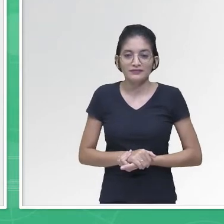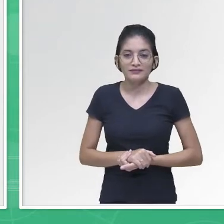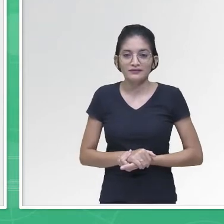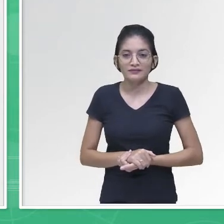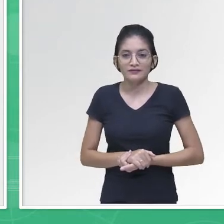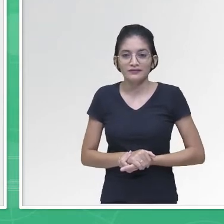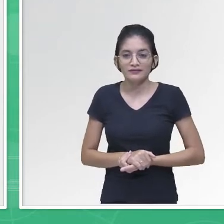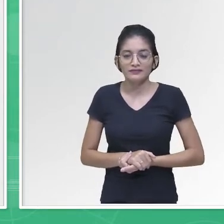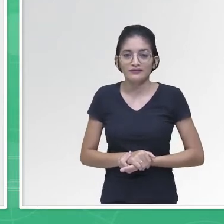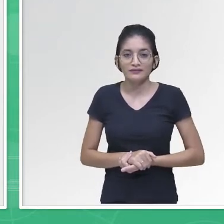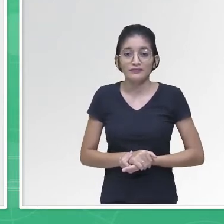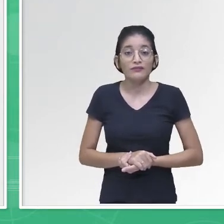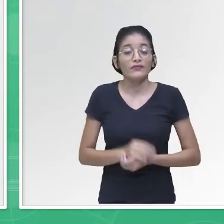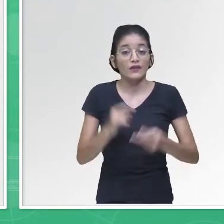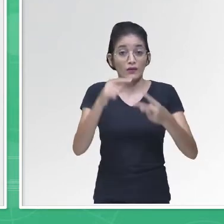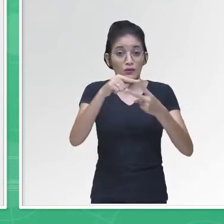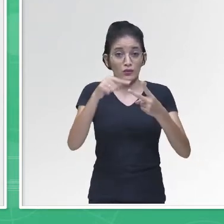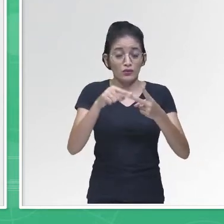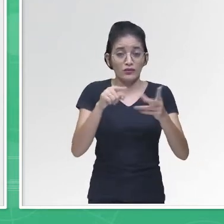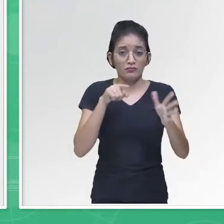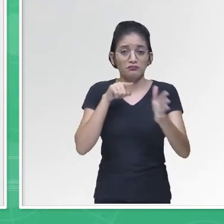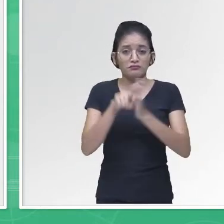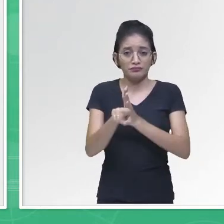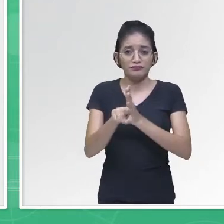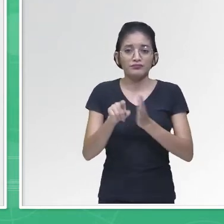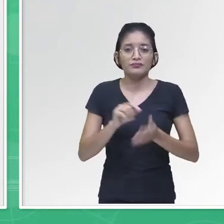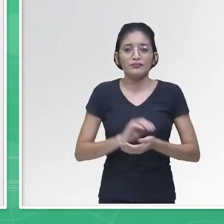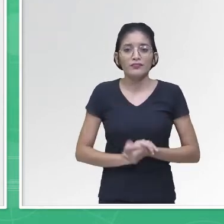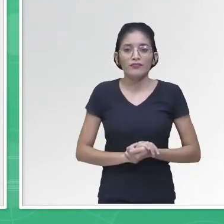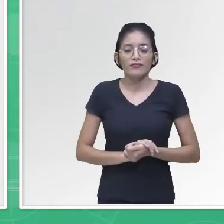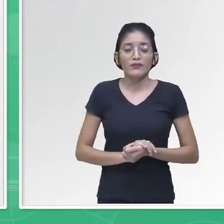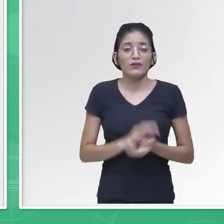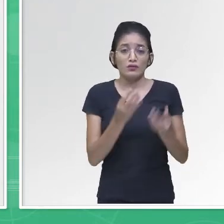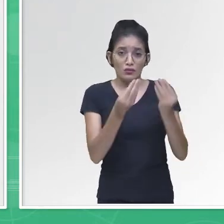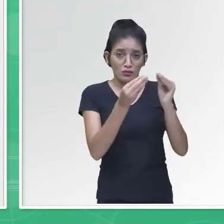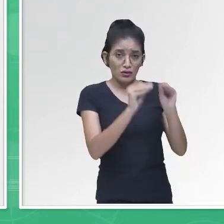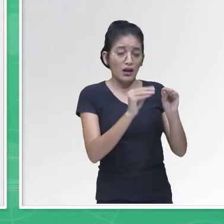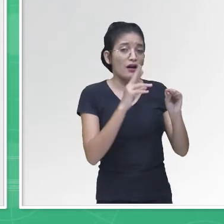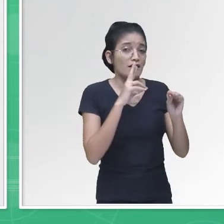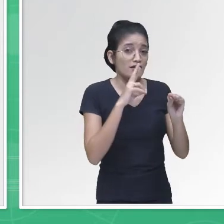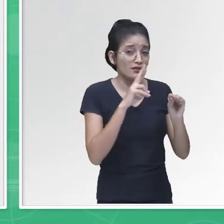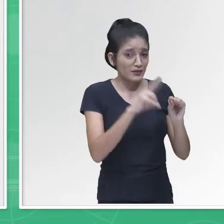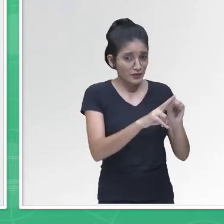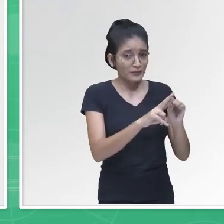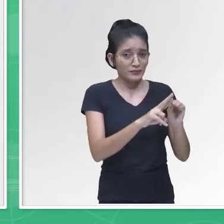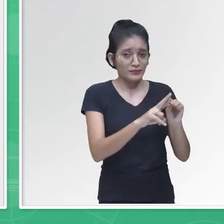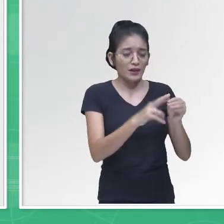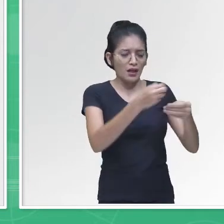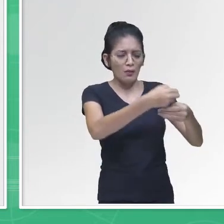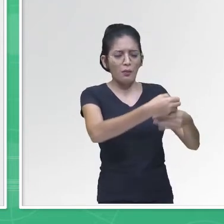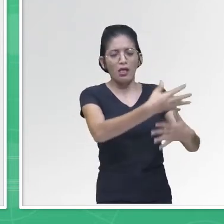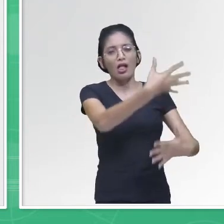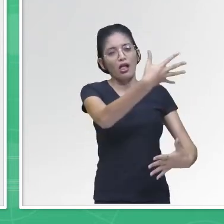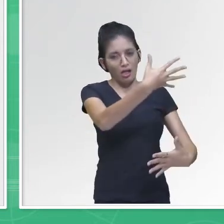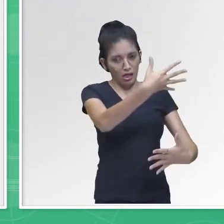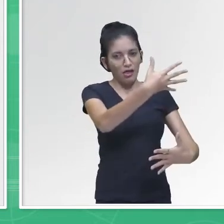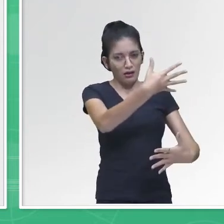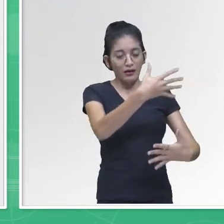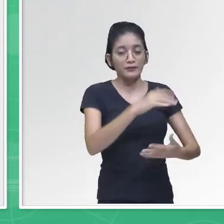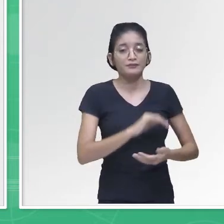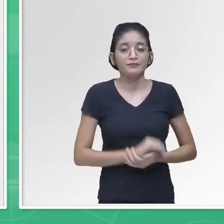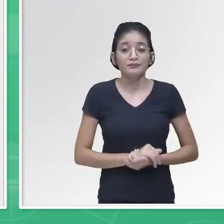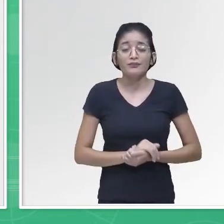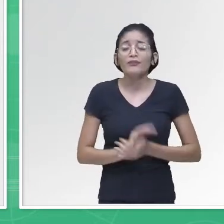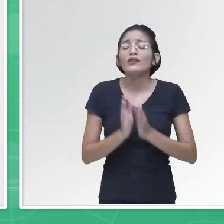Então, são duas questões, tá? Vocês vão colocar a resposta no chat público e,